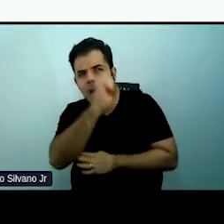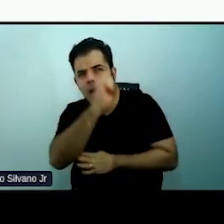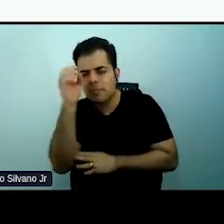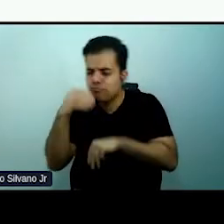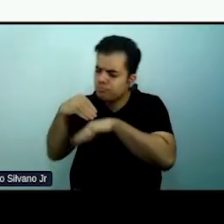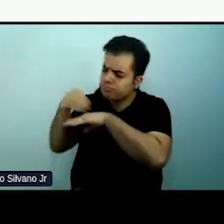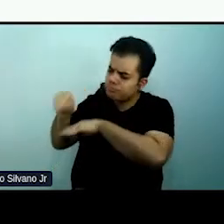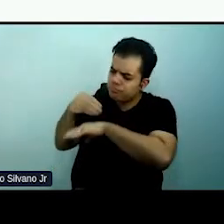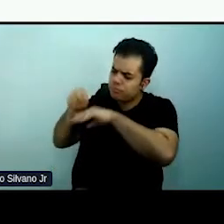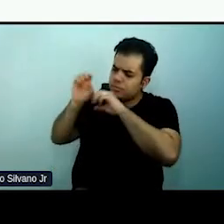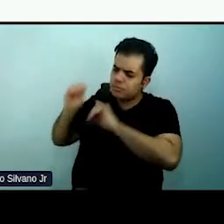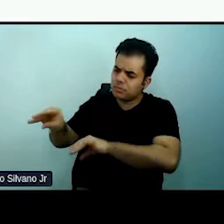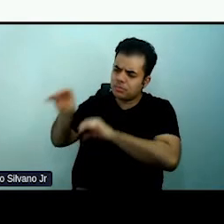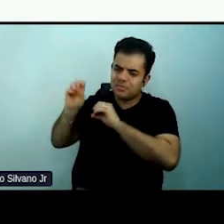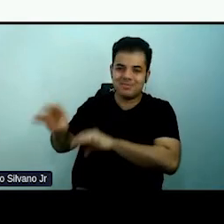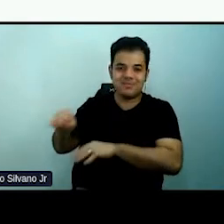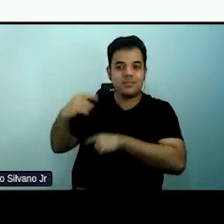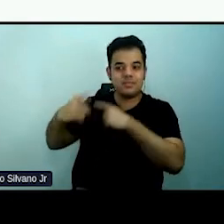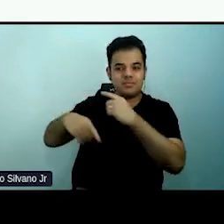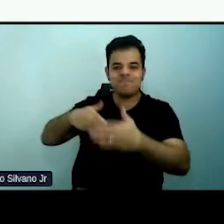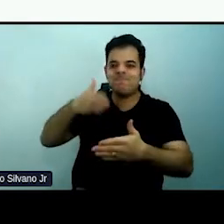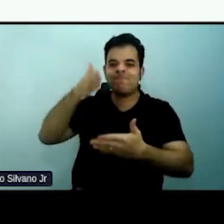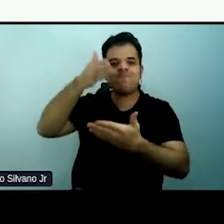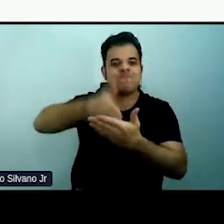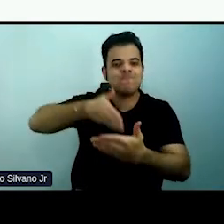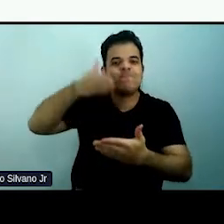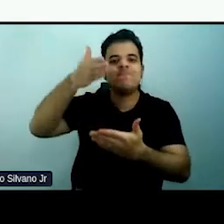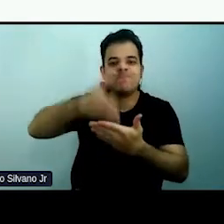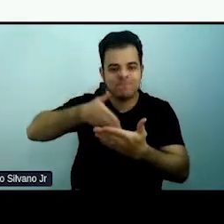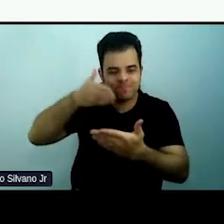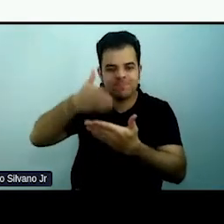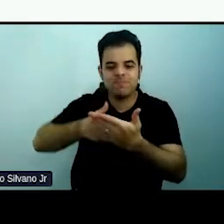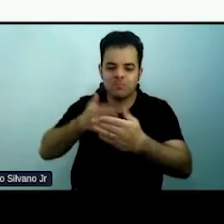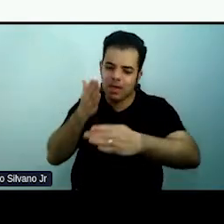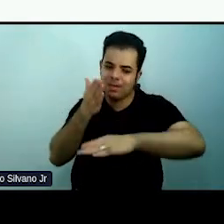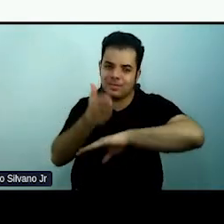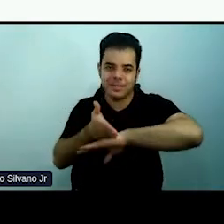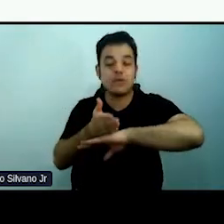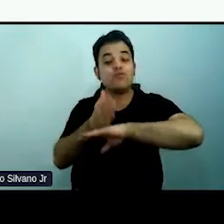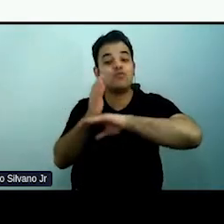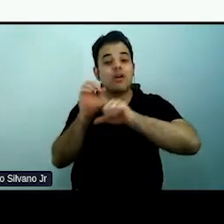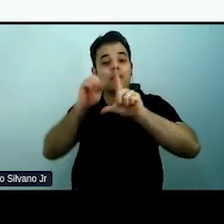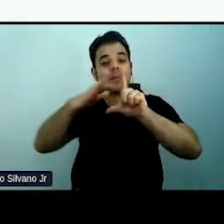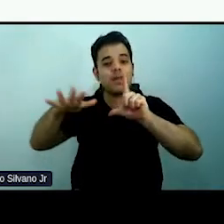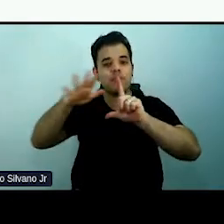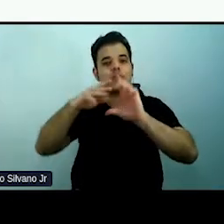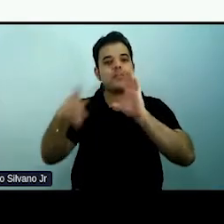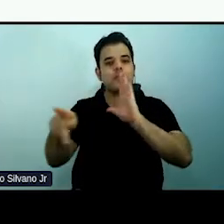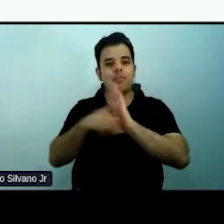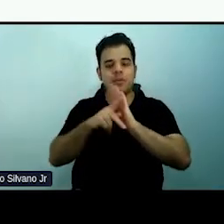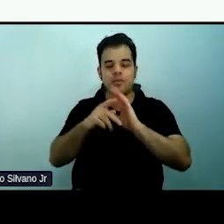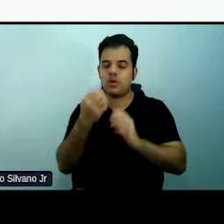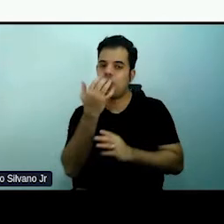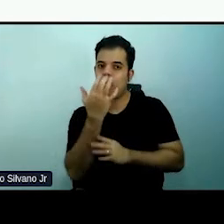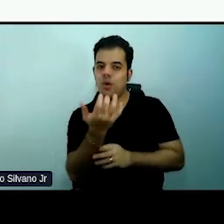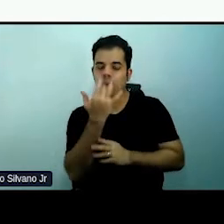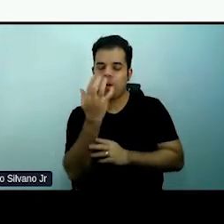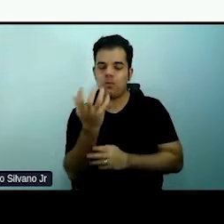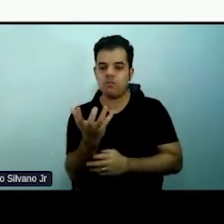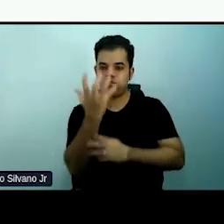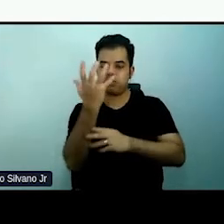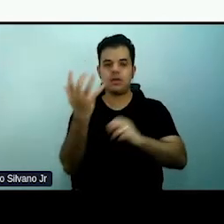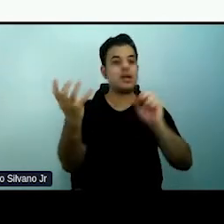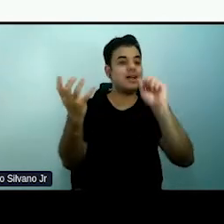conhecimento. E aí, uma das barreiras de acesso que a gente encontrou na nossa plataforma foi a questão do contraste, né, da cor do nosso